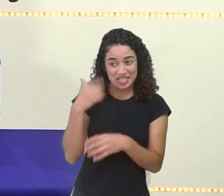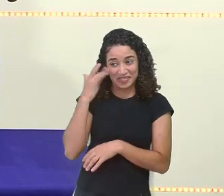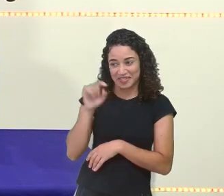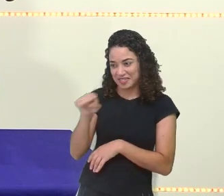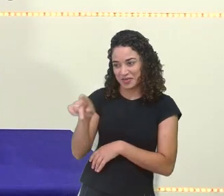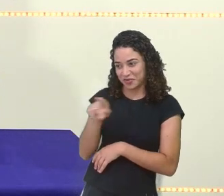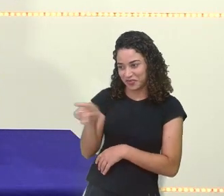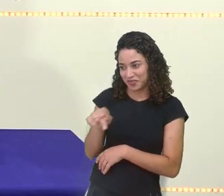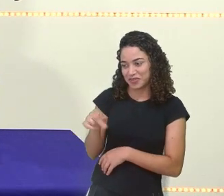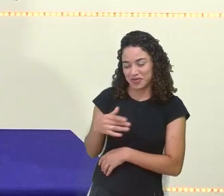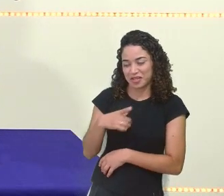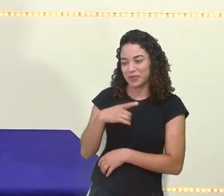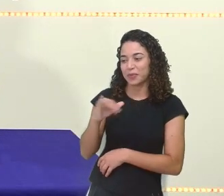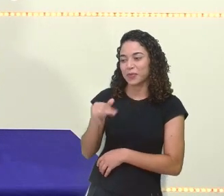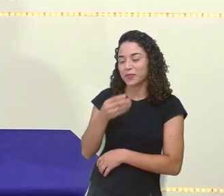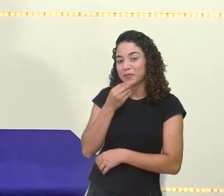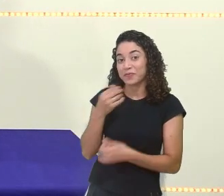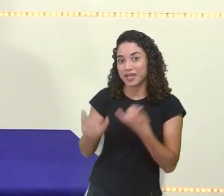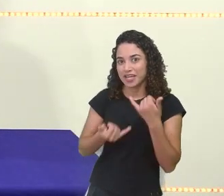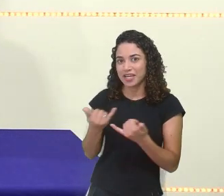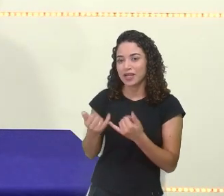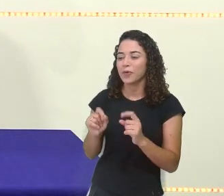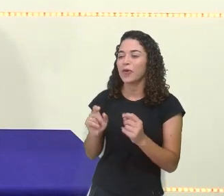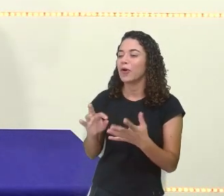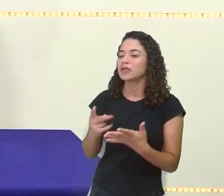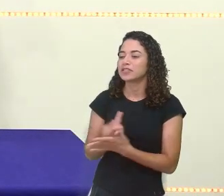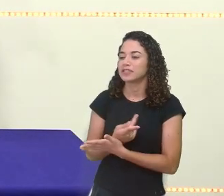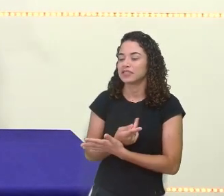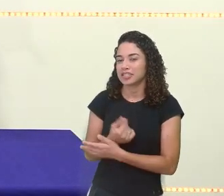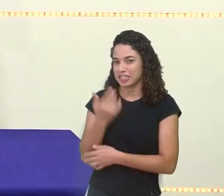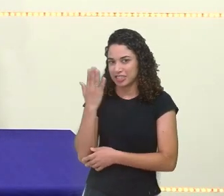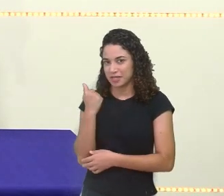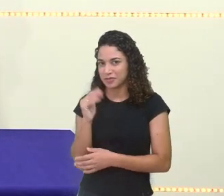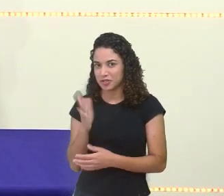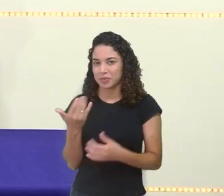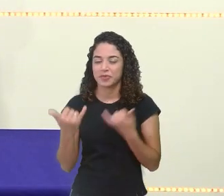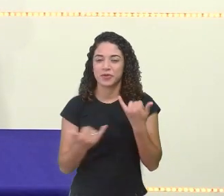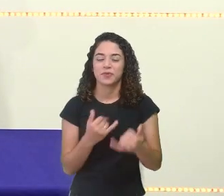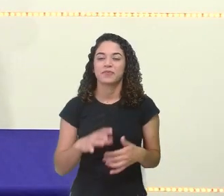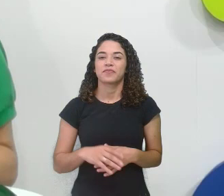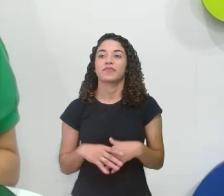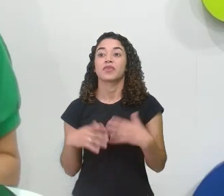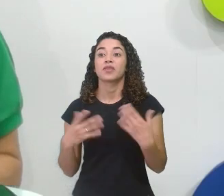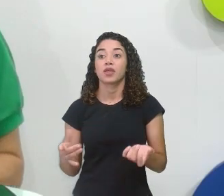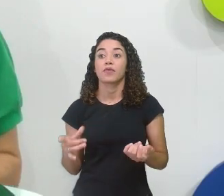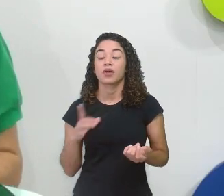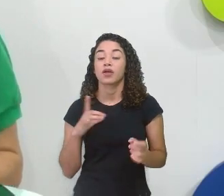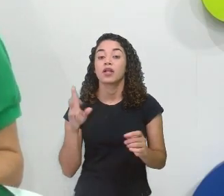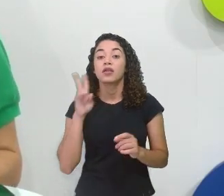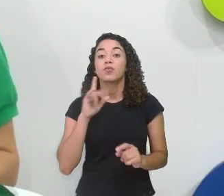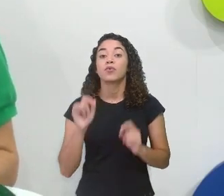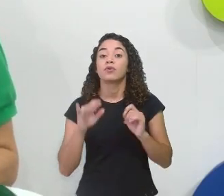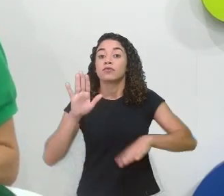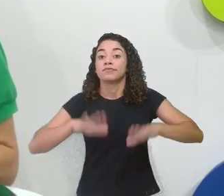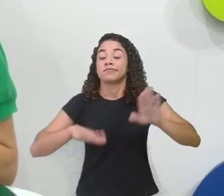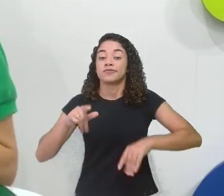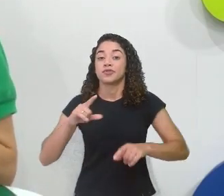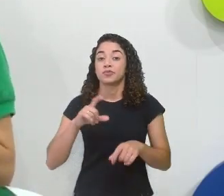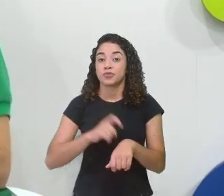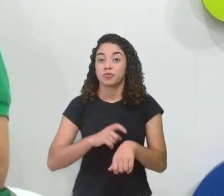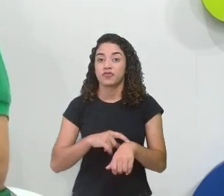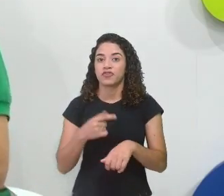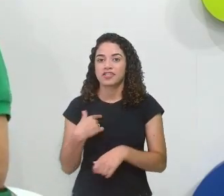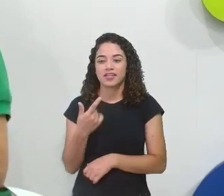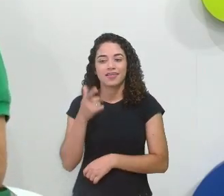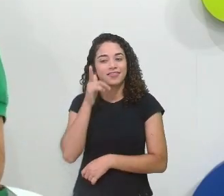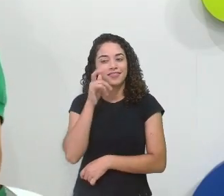brincar desse jeito. O que era que acontecia, professora Sandra? Será que a senhora brincou? Brinquei. Eu lembrei que às vezes, quando você estava